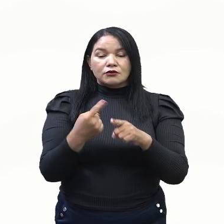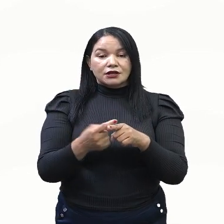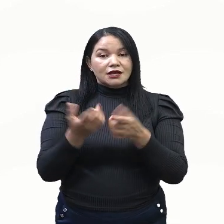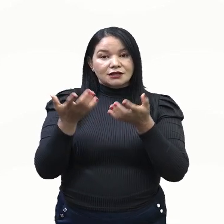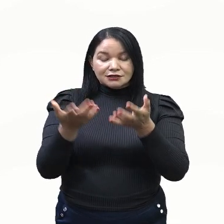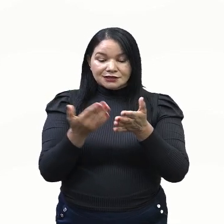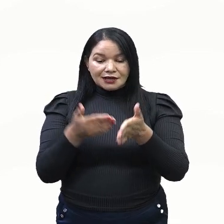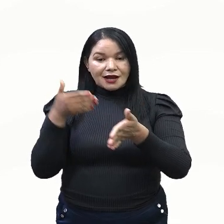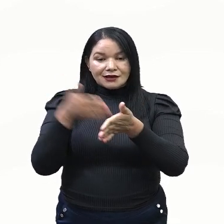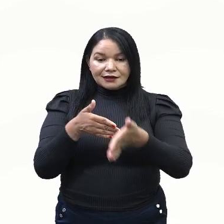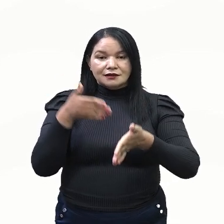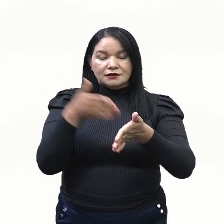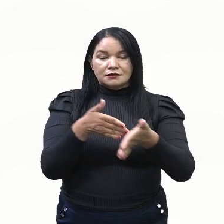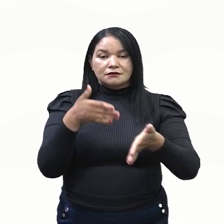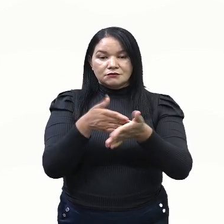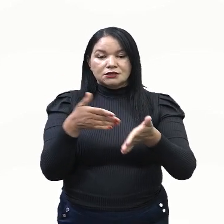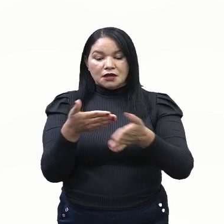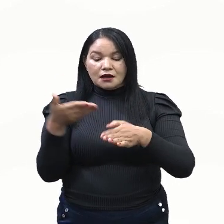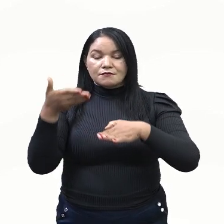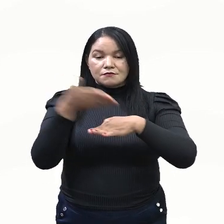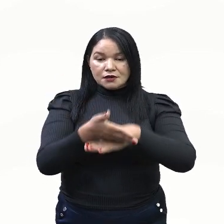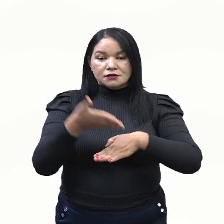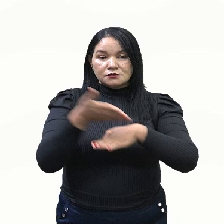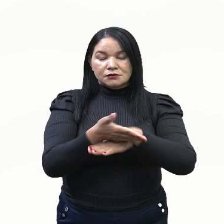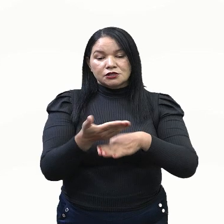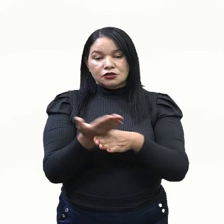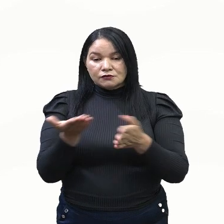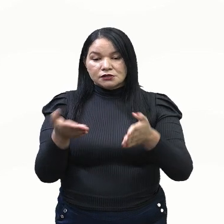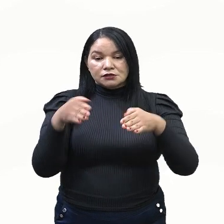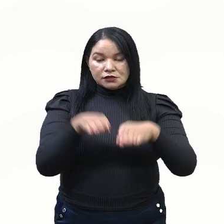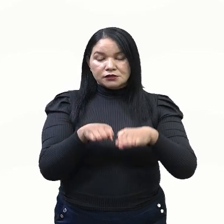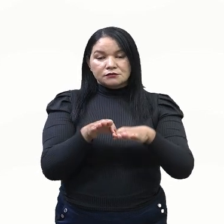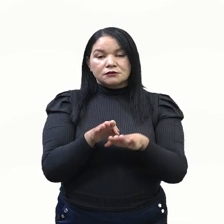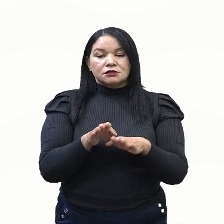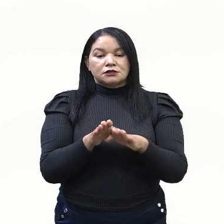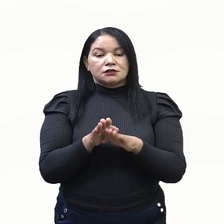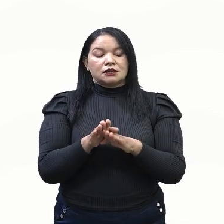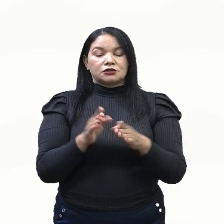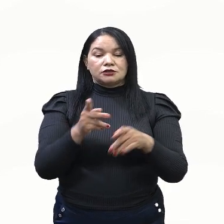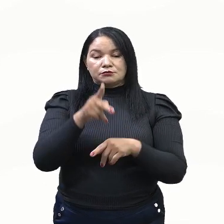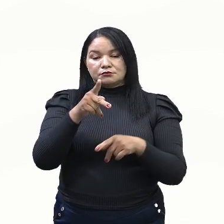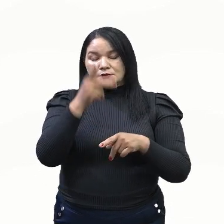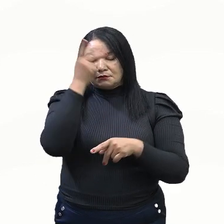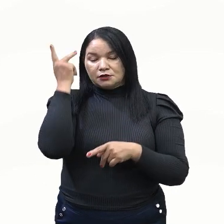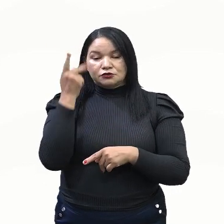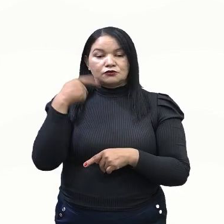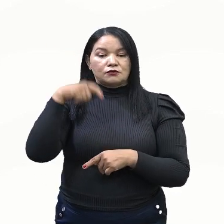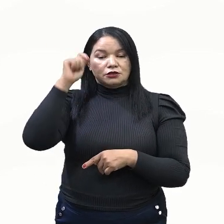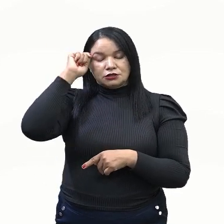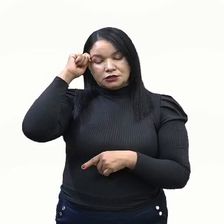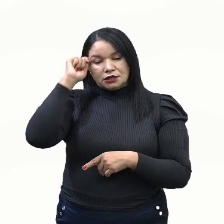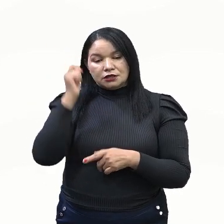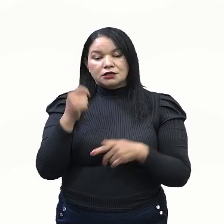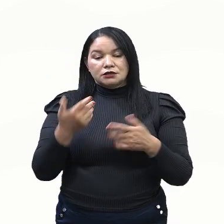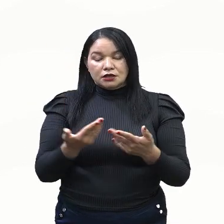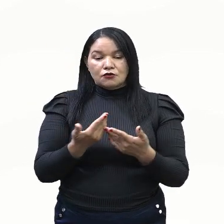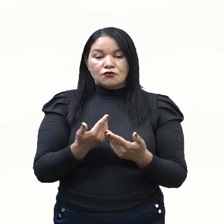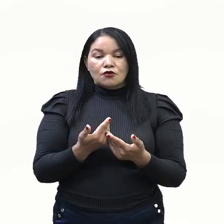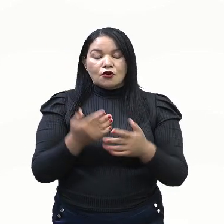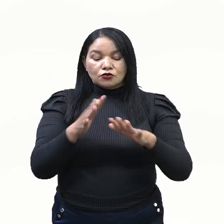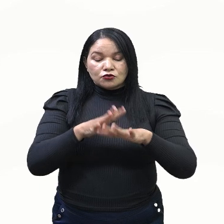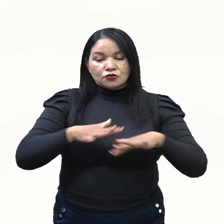limitar essa acessibilidade desses negros. Mas essa situação visa justamente o